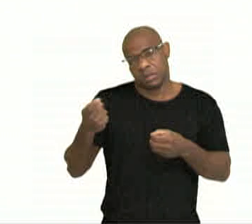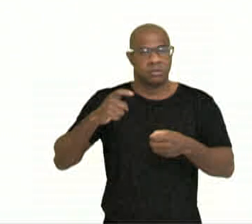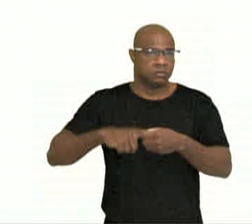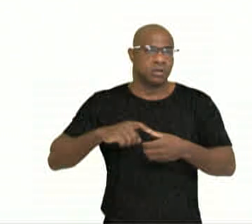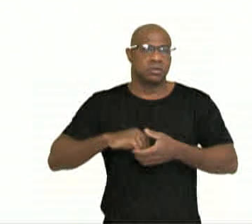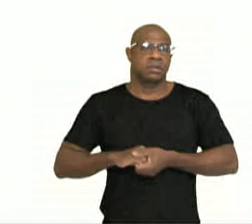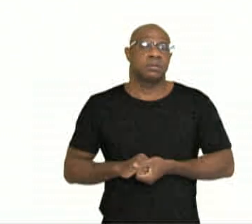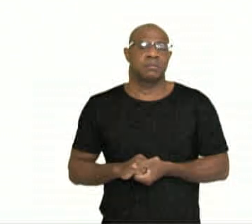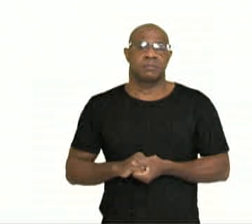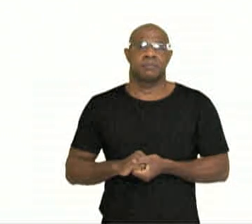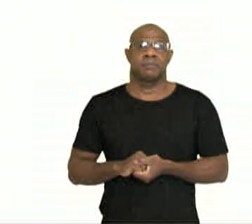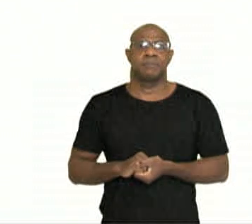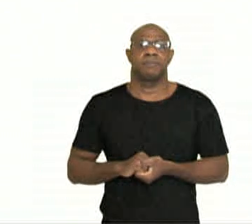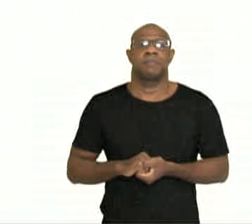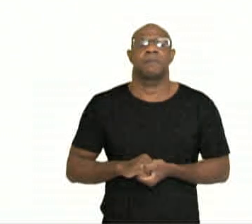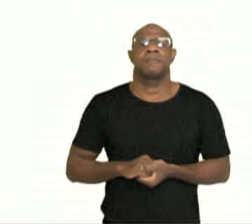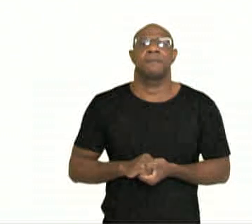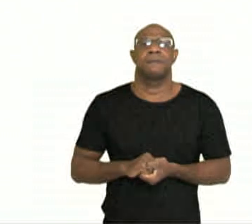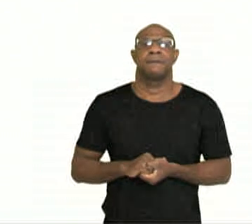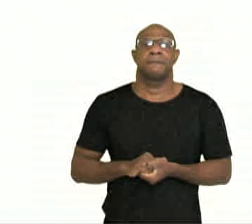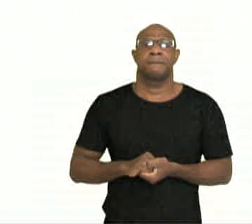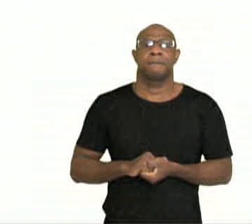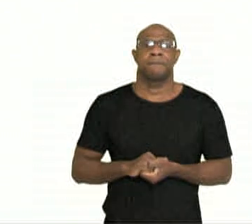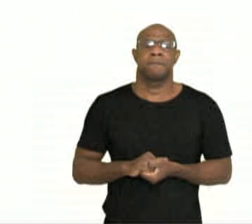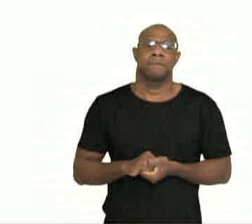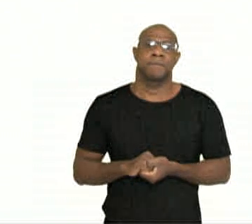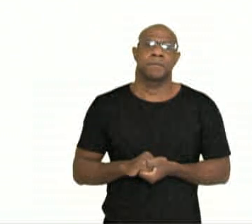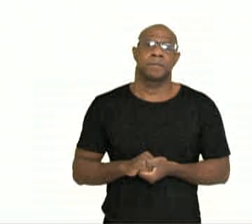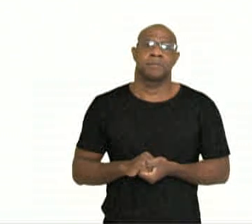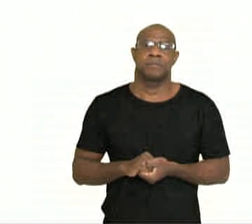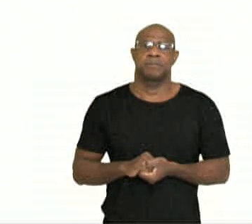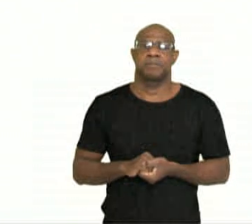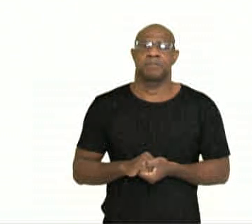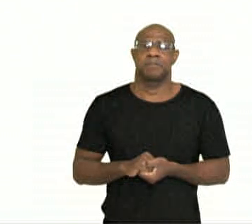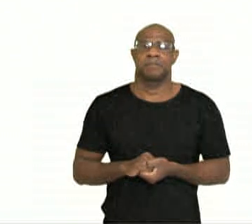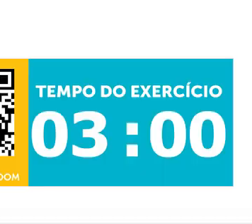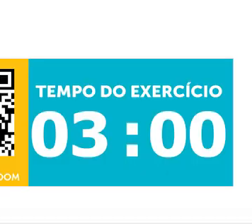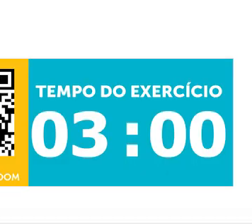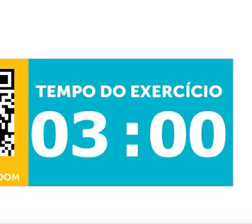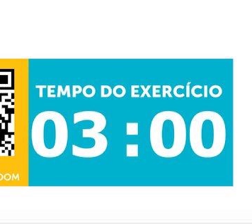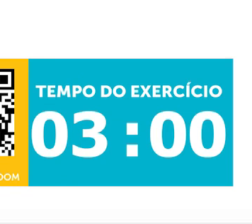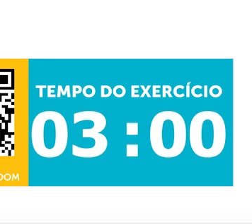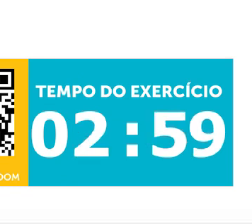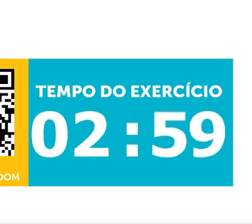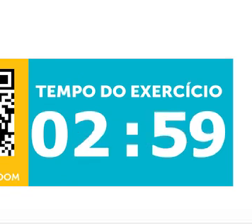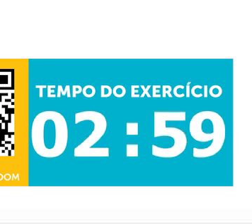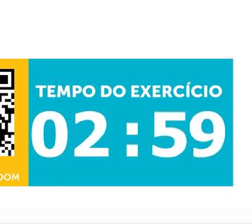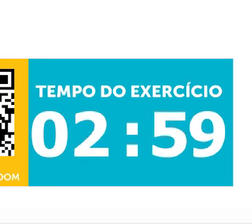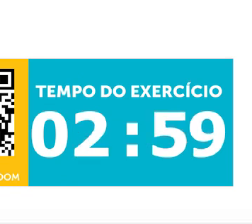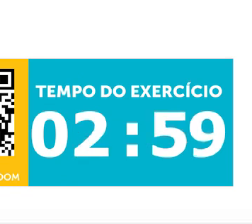comentando com vocês o nosso gabarito e uma das nossas possibilidades de leitura.